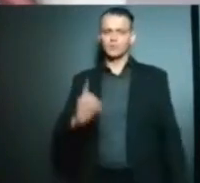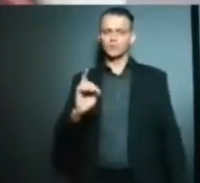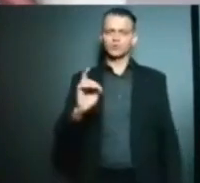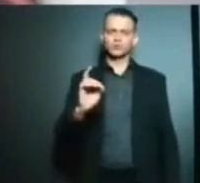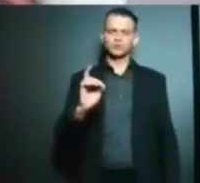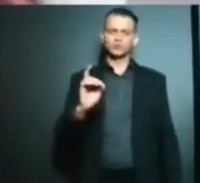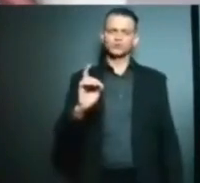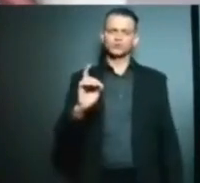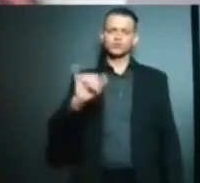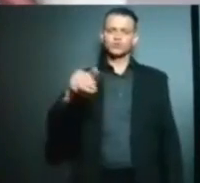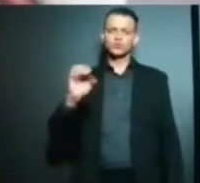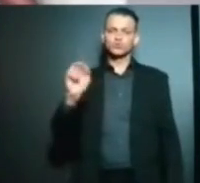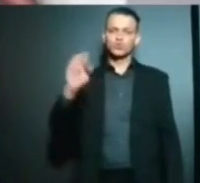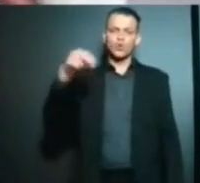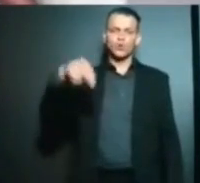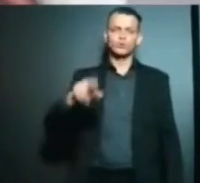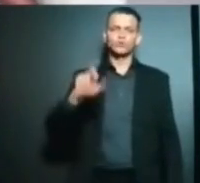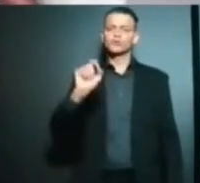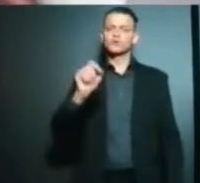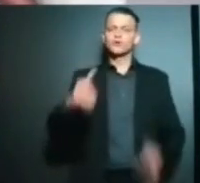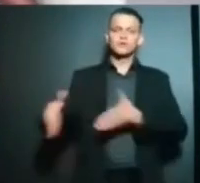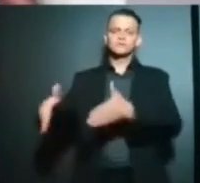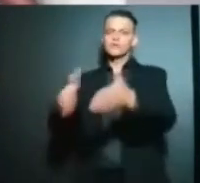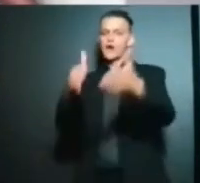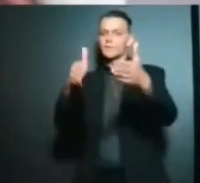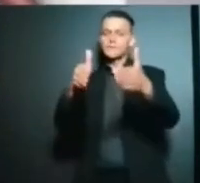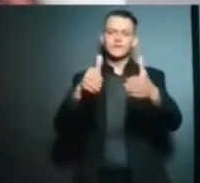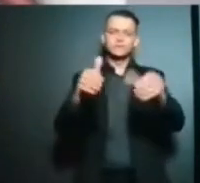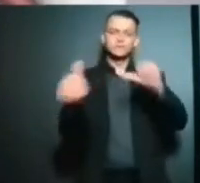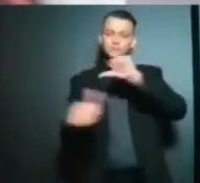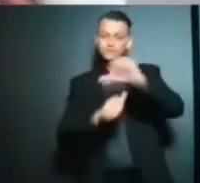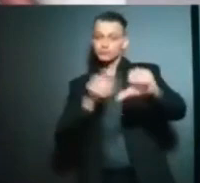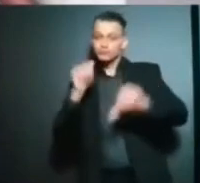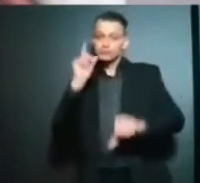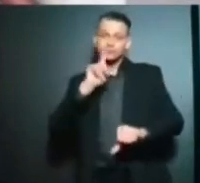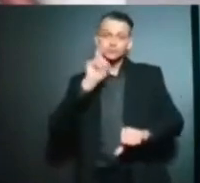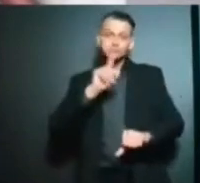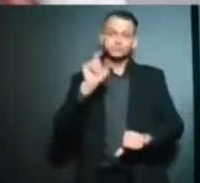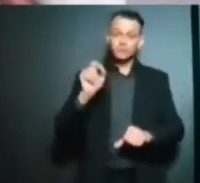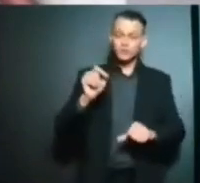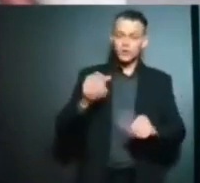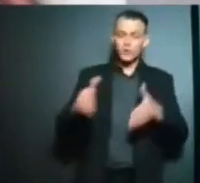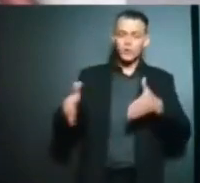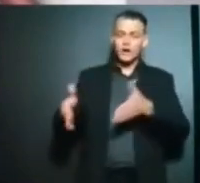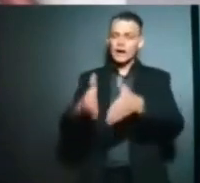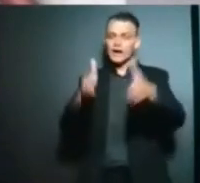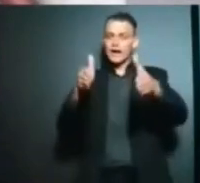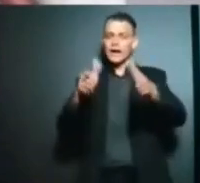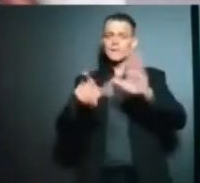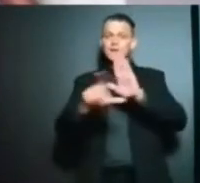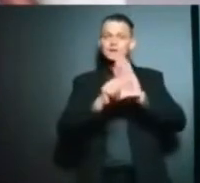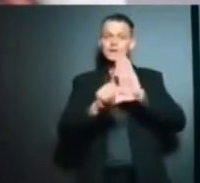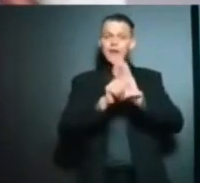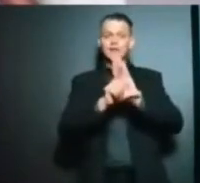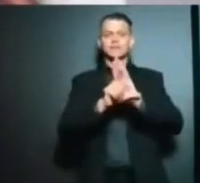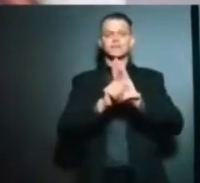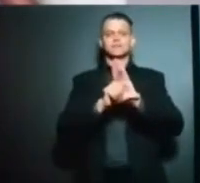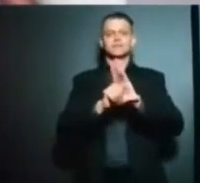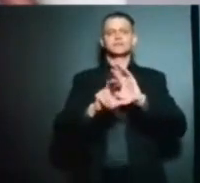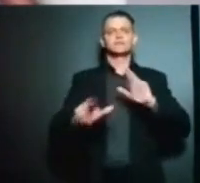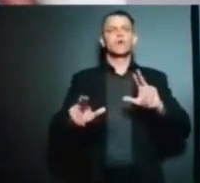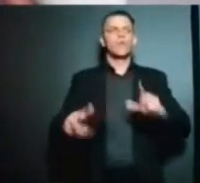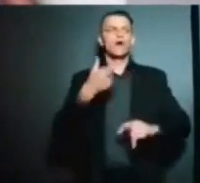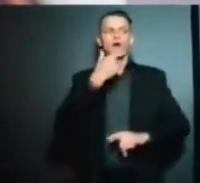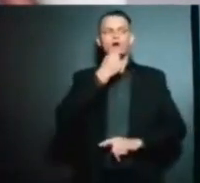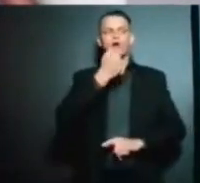que dizia que o caminho da Revolução Americana tinha que ser para uma nação de leis e não de